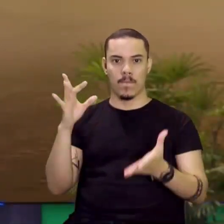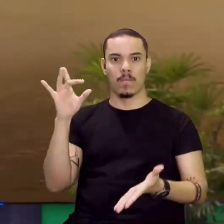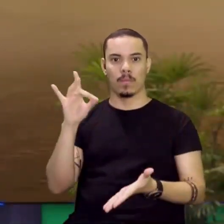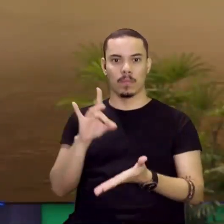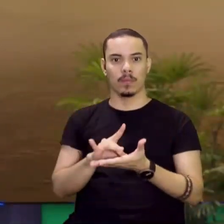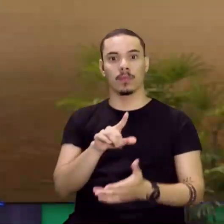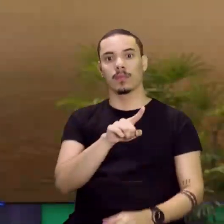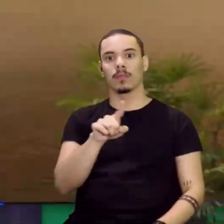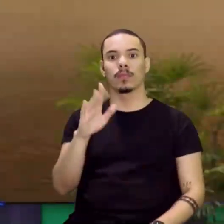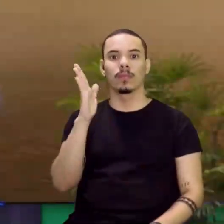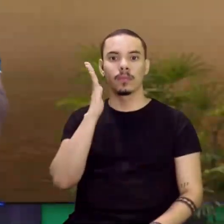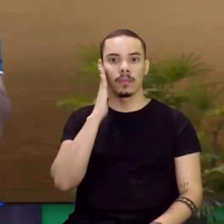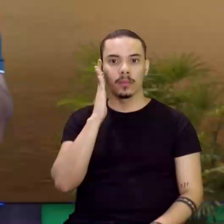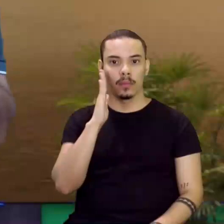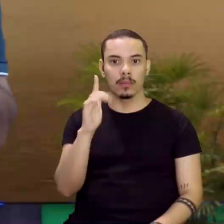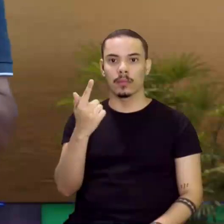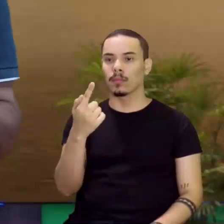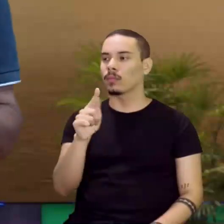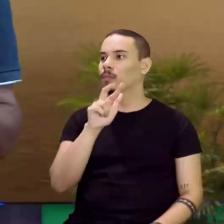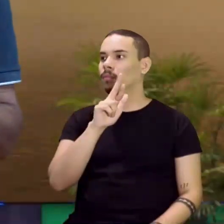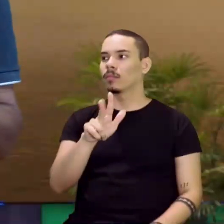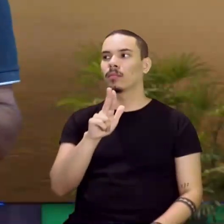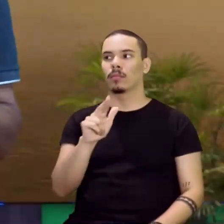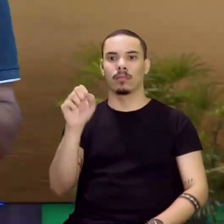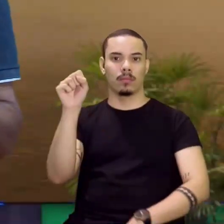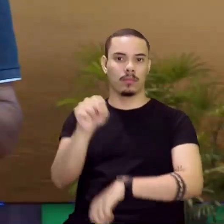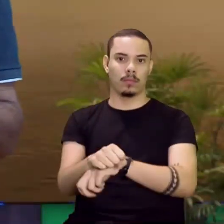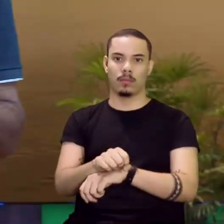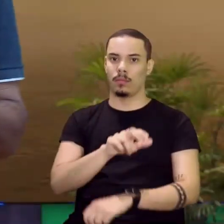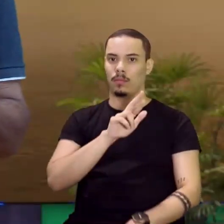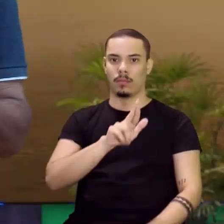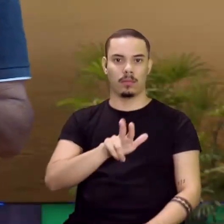você saiba que a geografia não é estática.